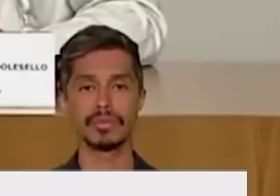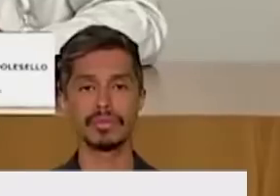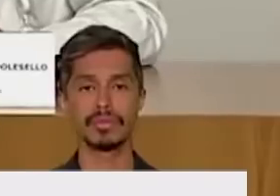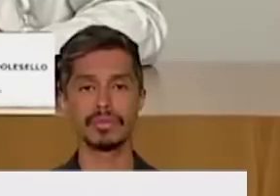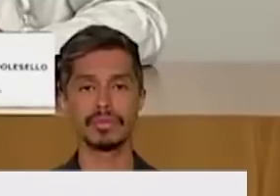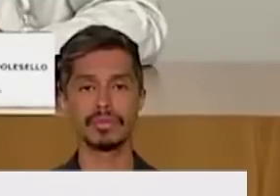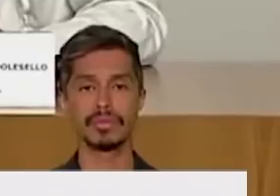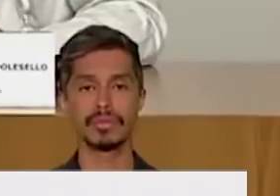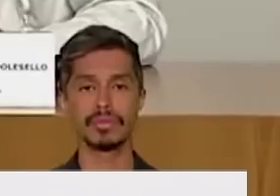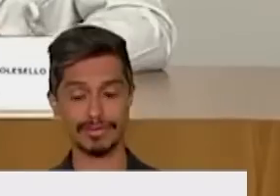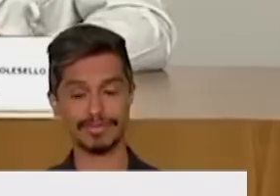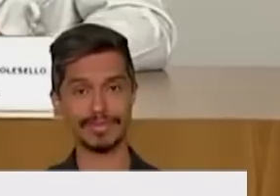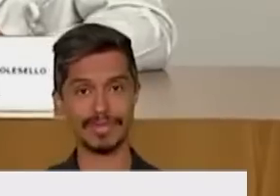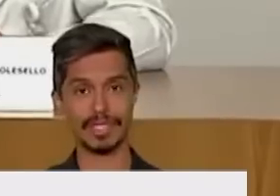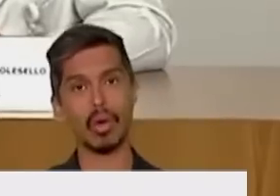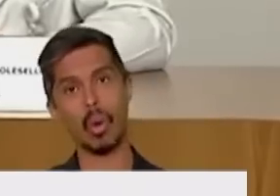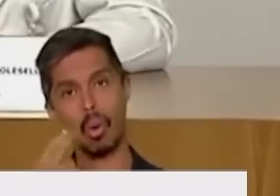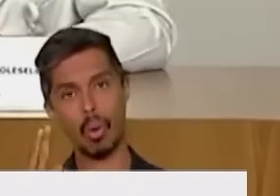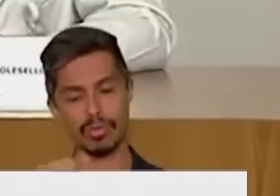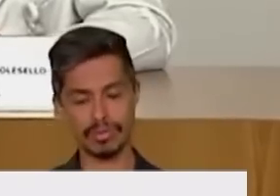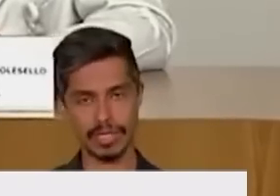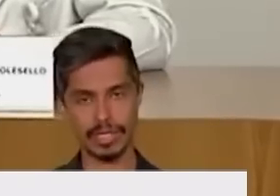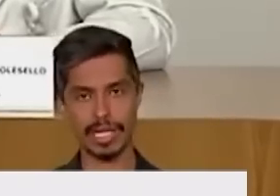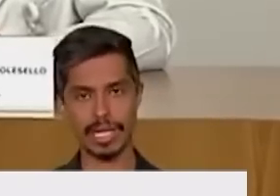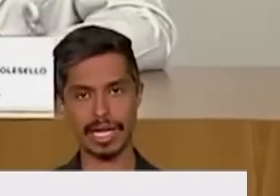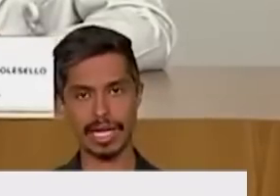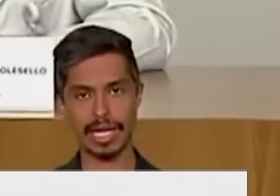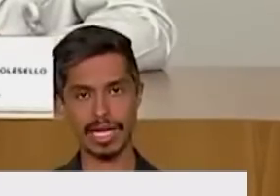né, permanecer muito tempo em pé ou sentado. Pessoal,